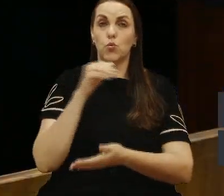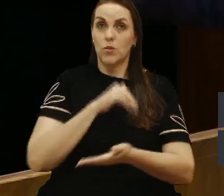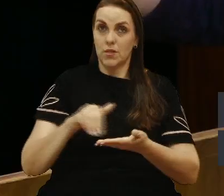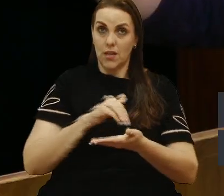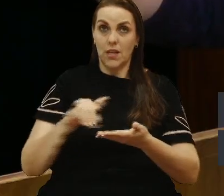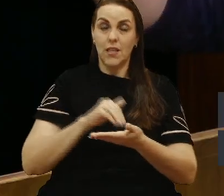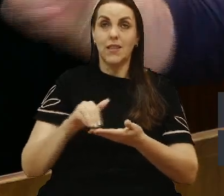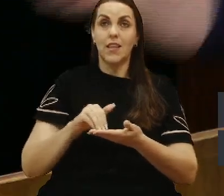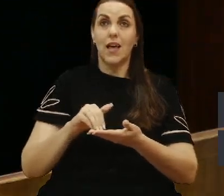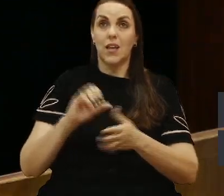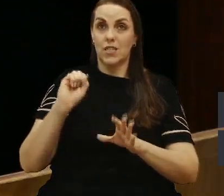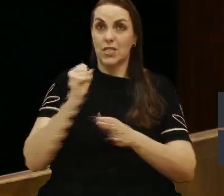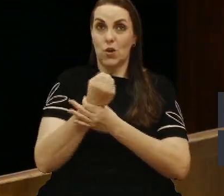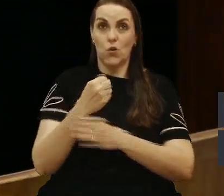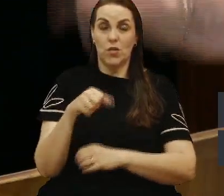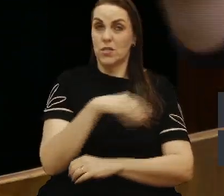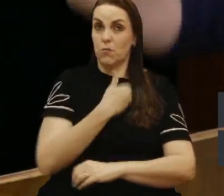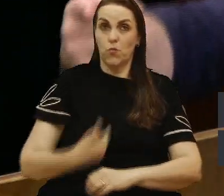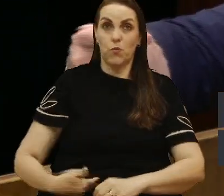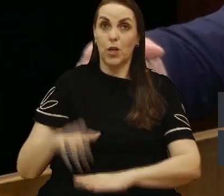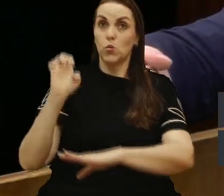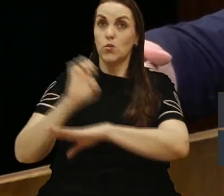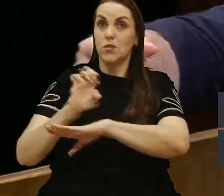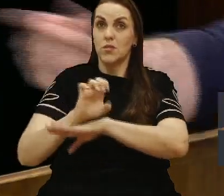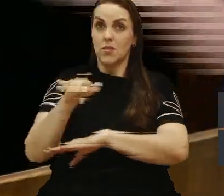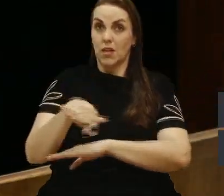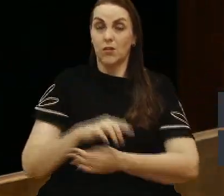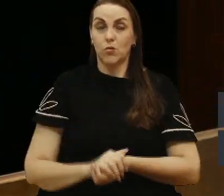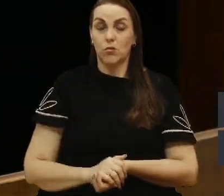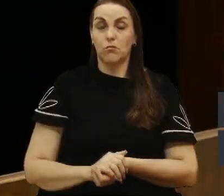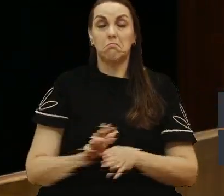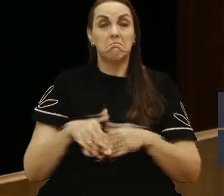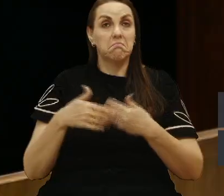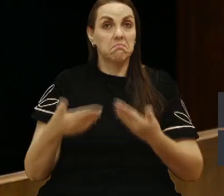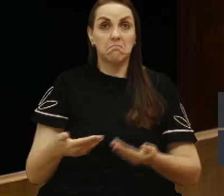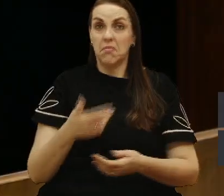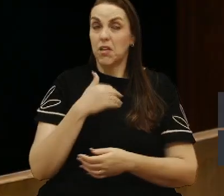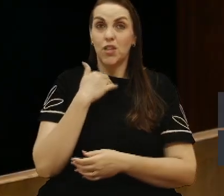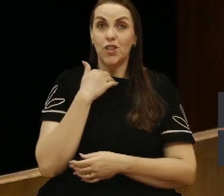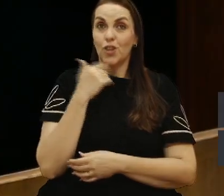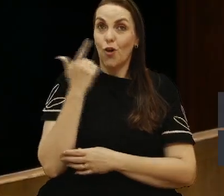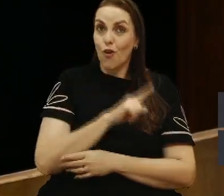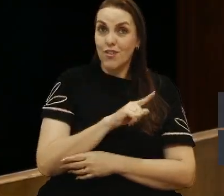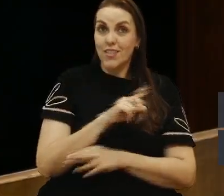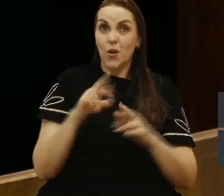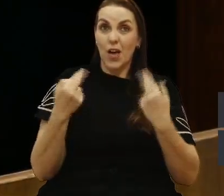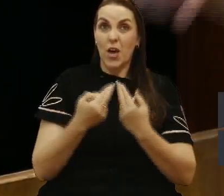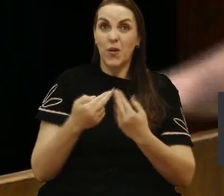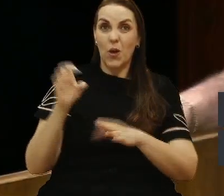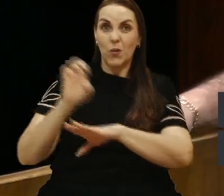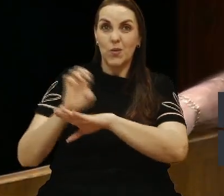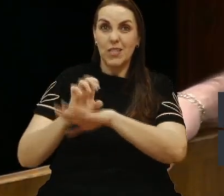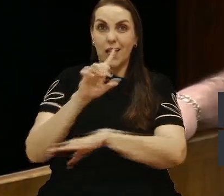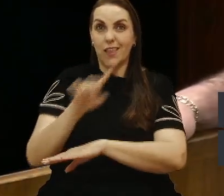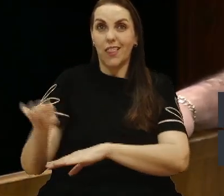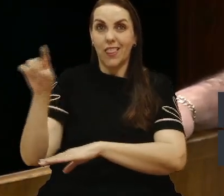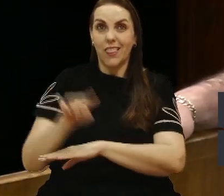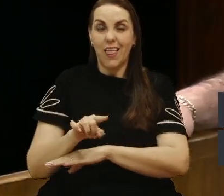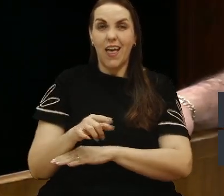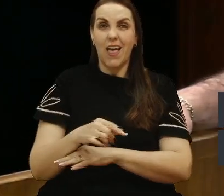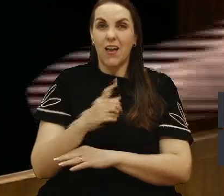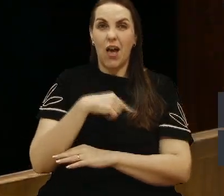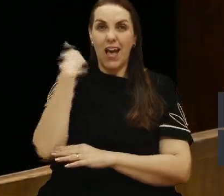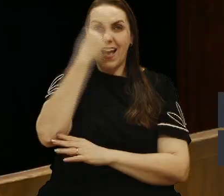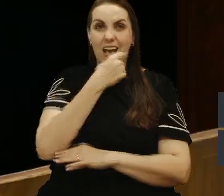Pública do Estado, né? E depois, não bastasse, que não conseguiram boicotar a reunião no Estado, foram lá que nem cara de tacho,